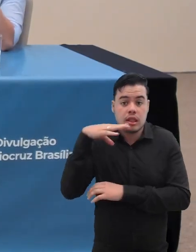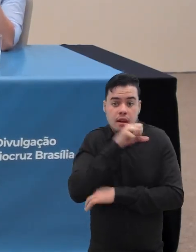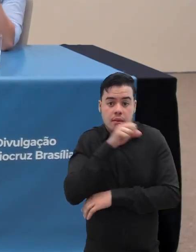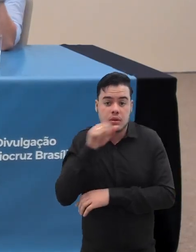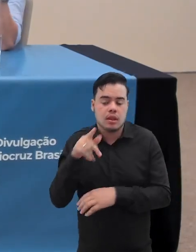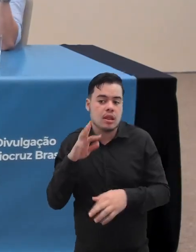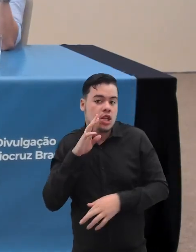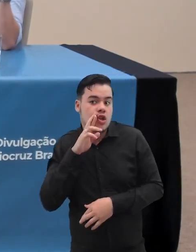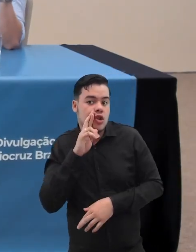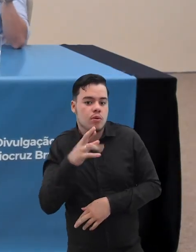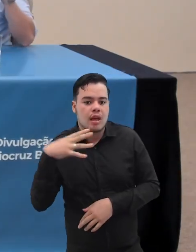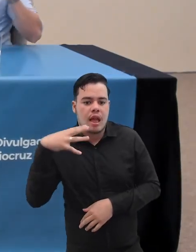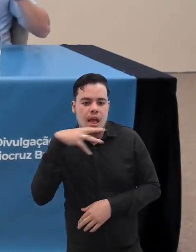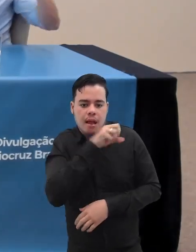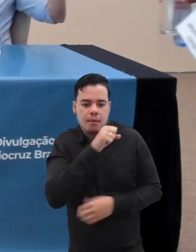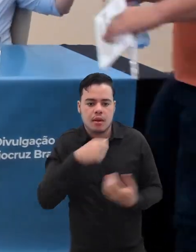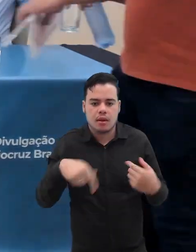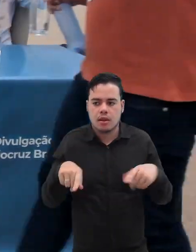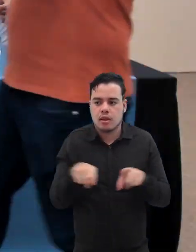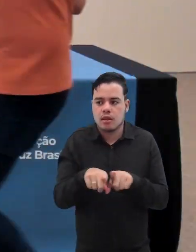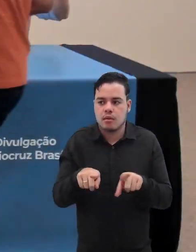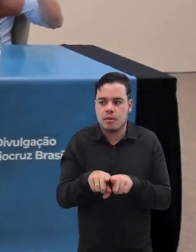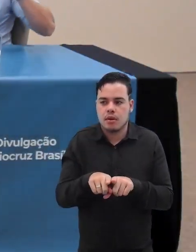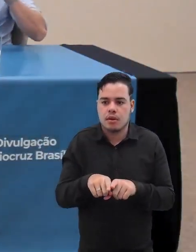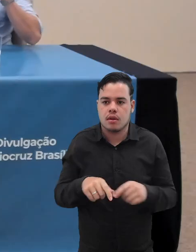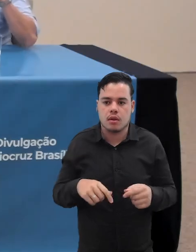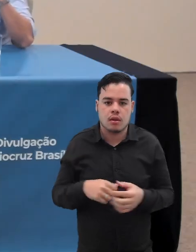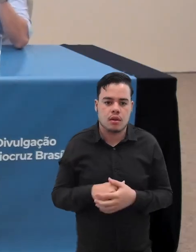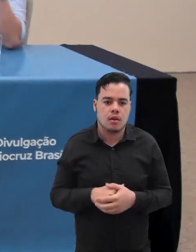Isso. Ah, tem mais uma pessoa aqui.